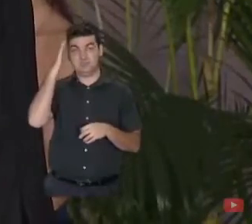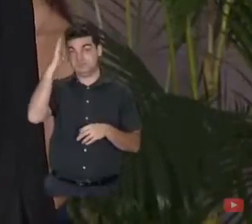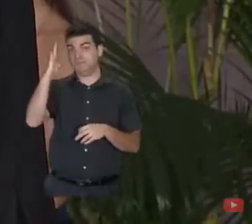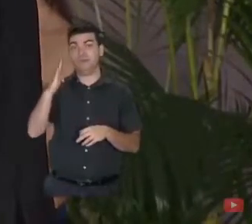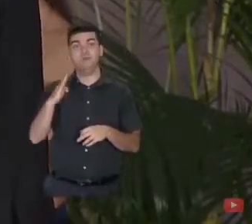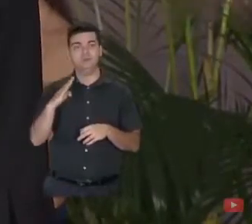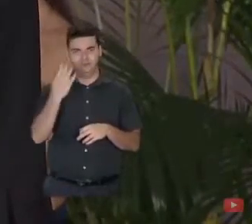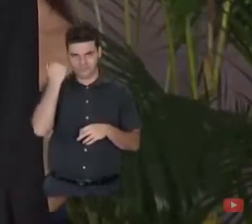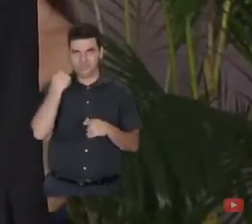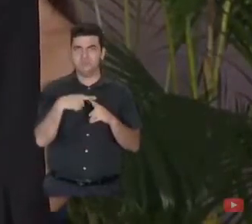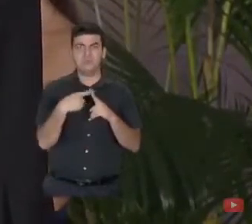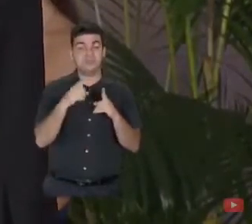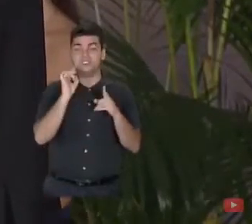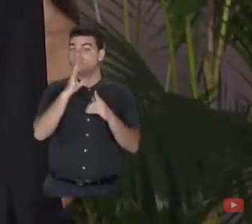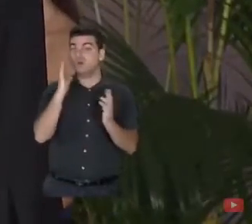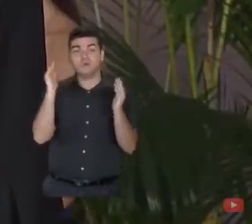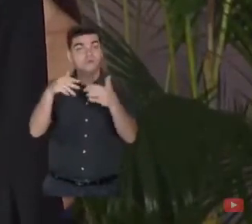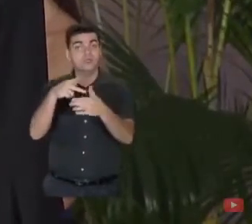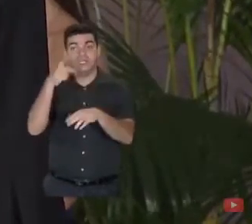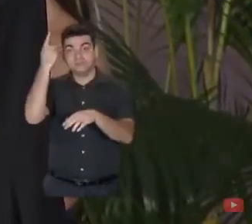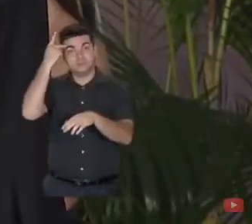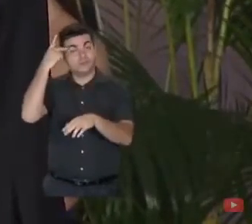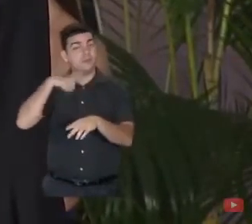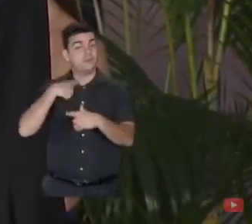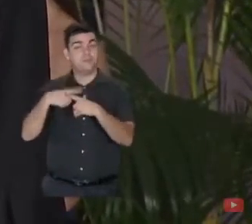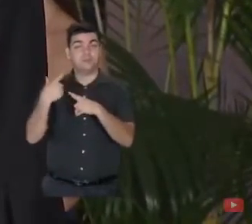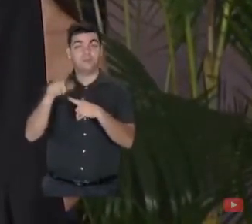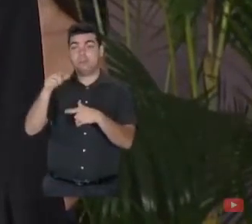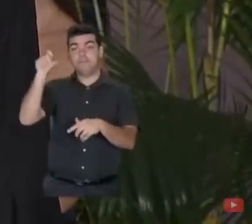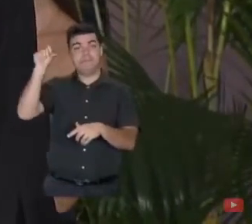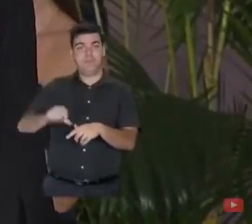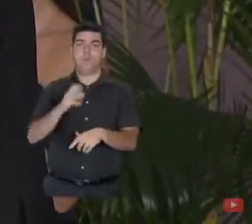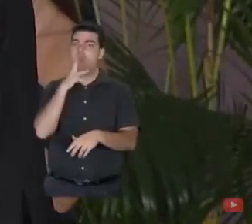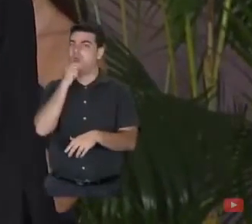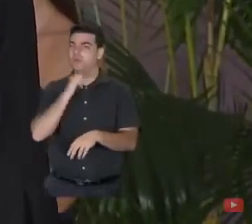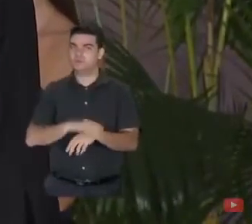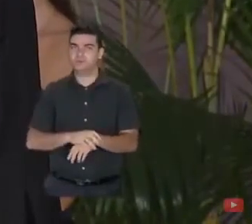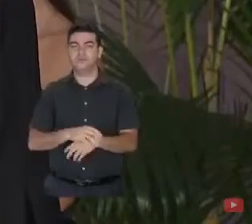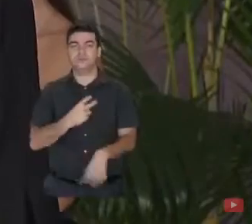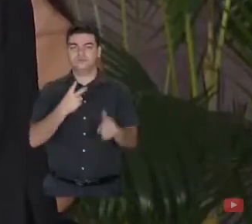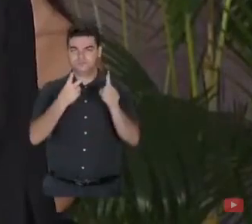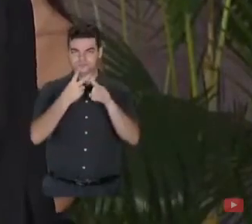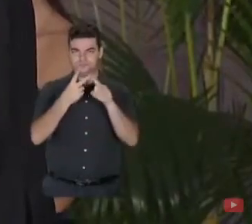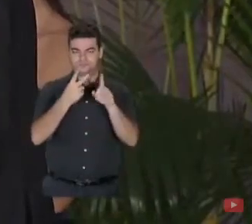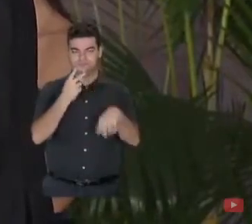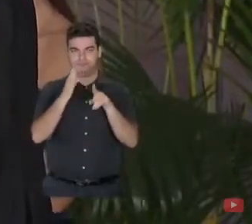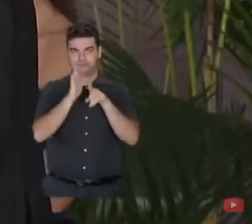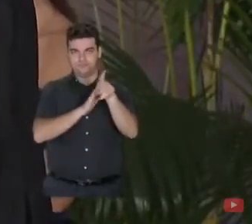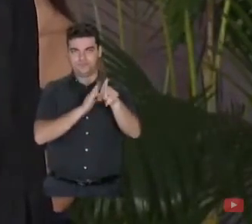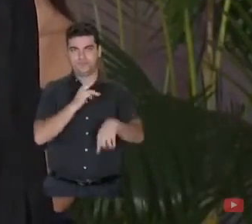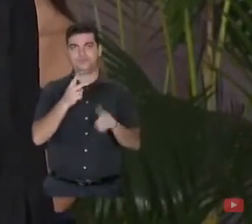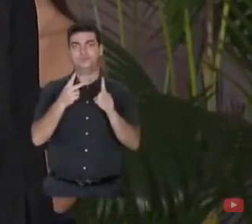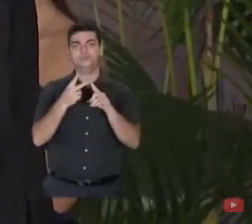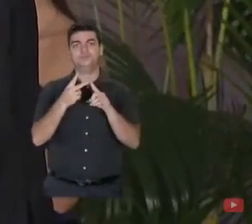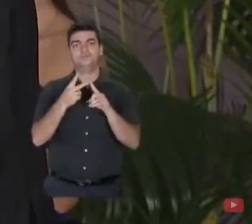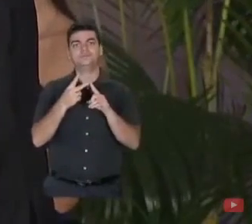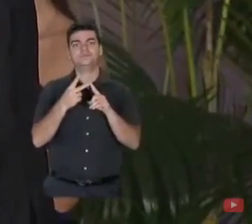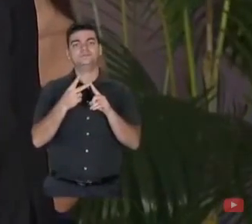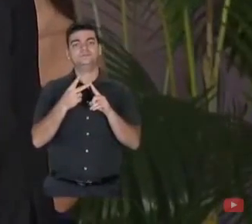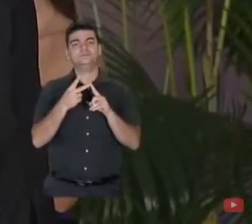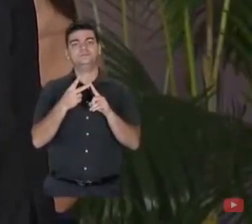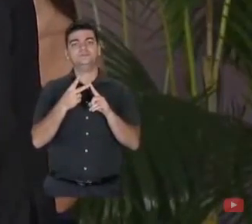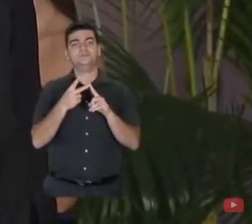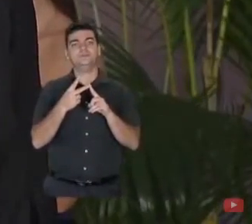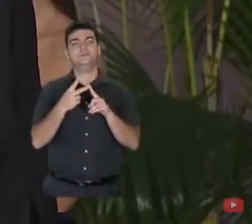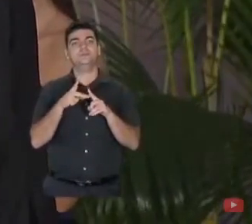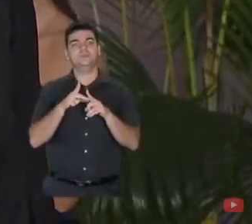que possa explicar por que especificamente São Paulo está com esse problema? E uma outra questão é sobre